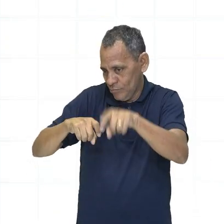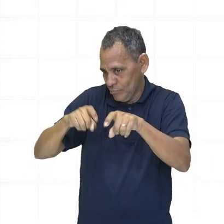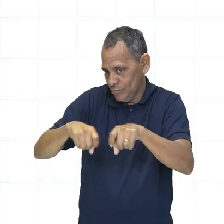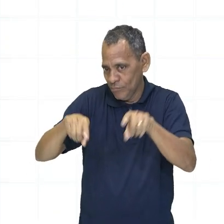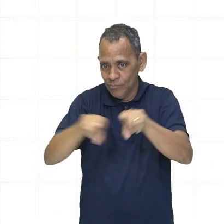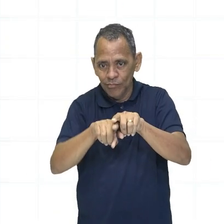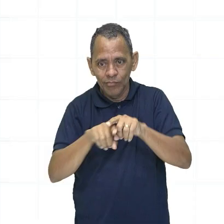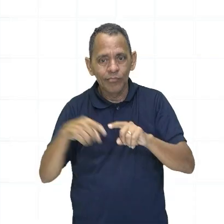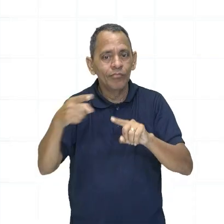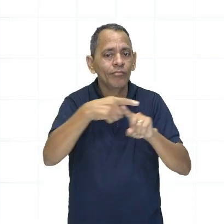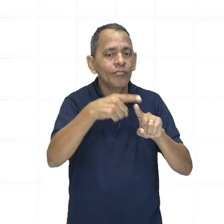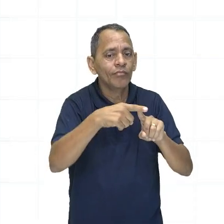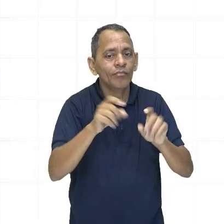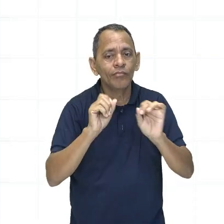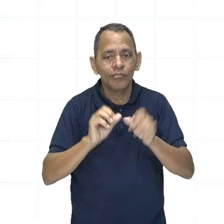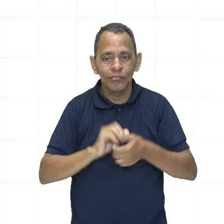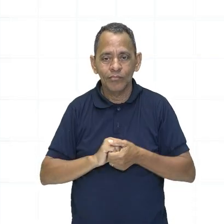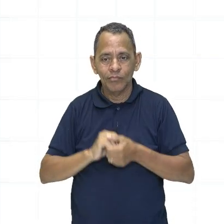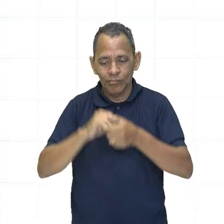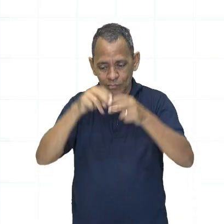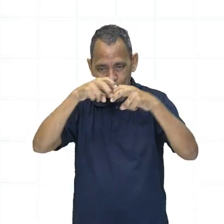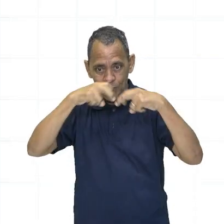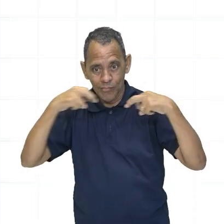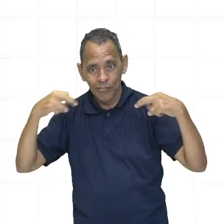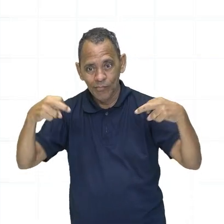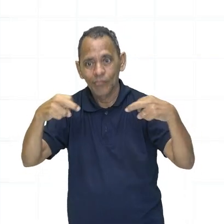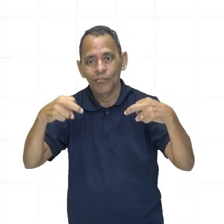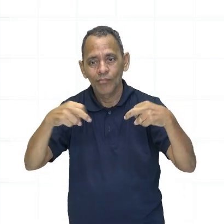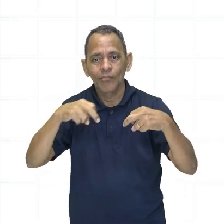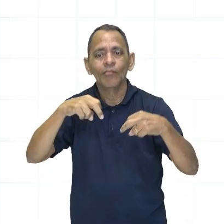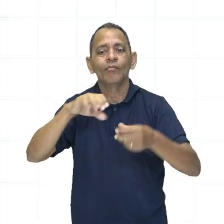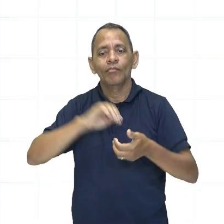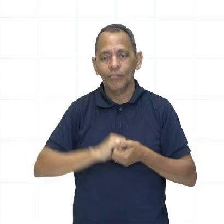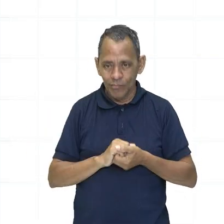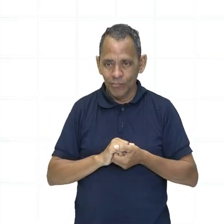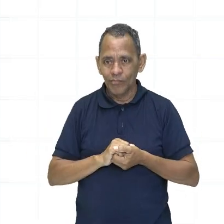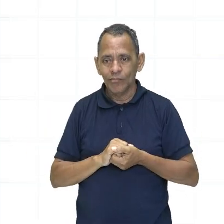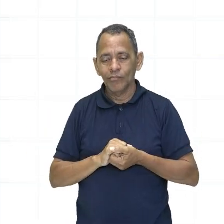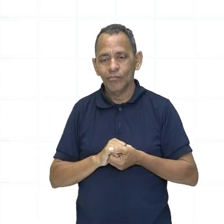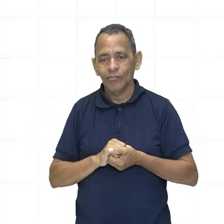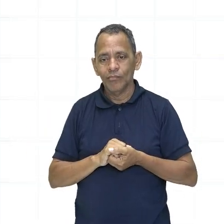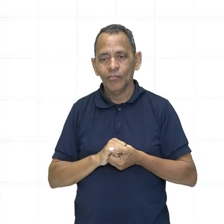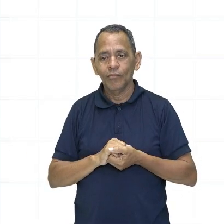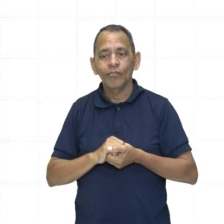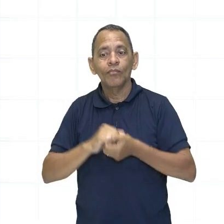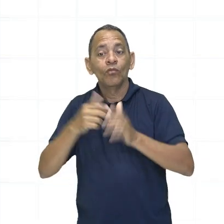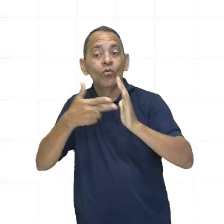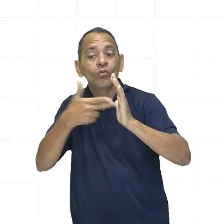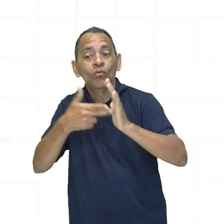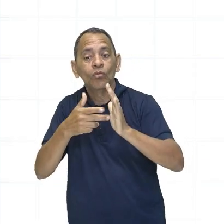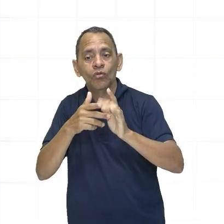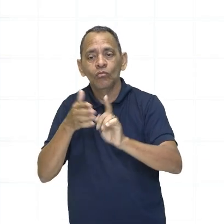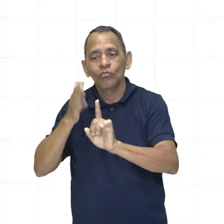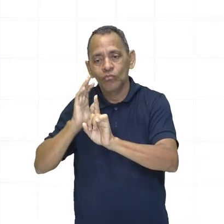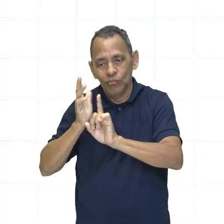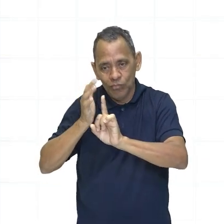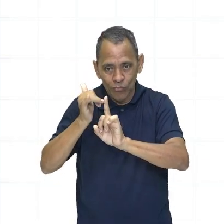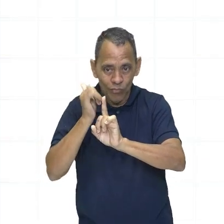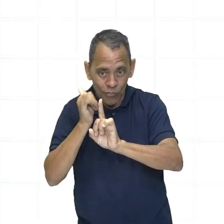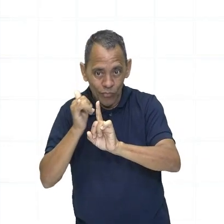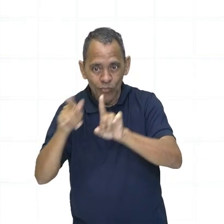típica quadrilha, cujo enredo se inspira em um casamento na roça. Aí vamos mostrar